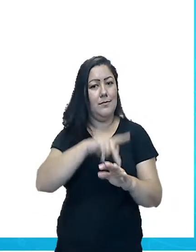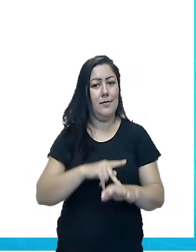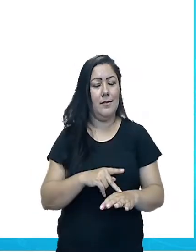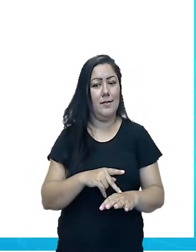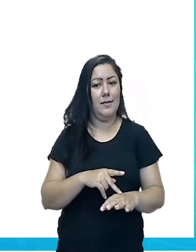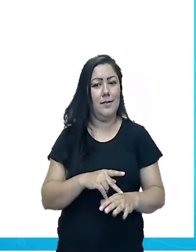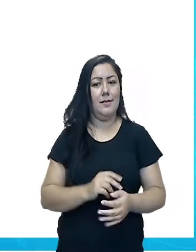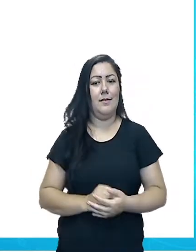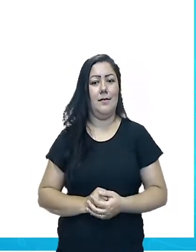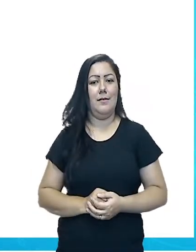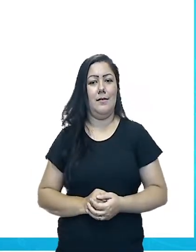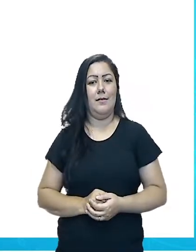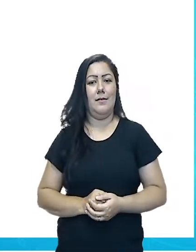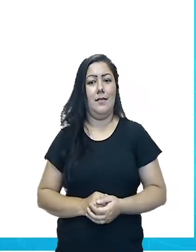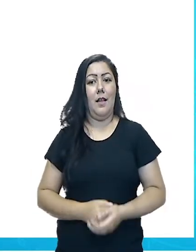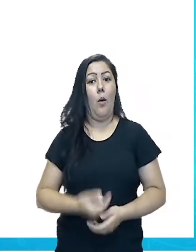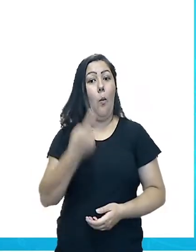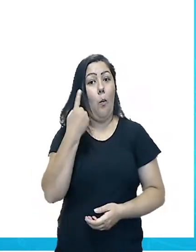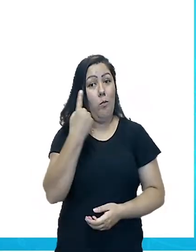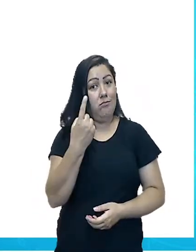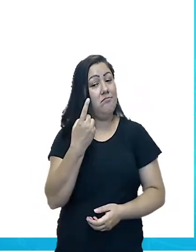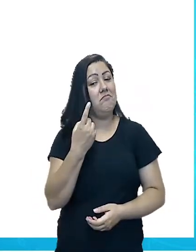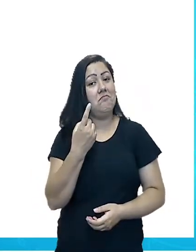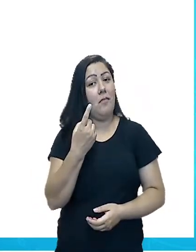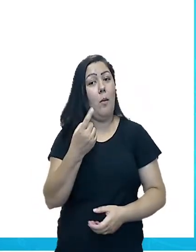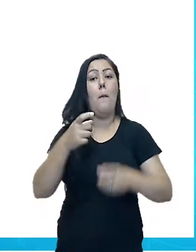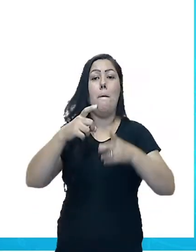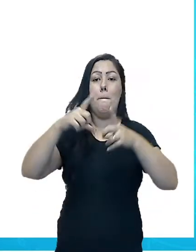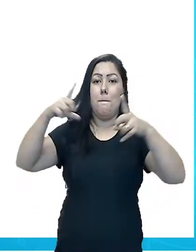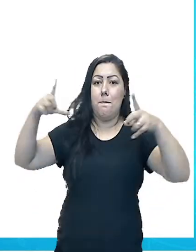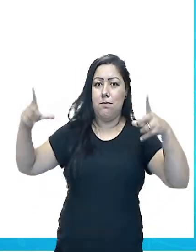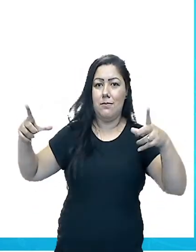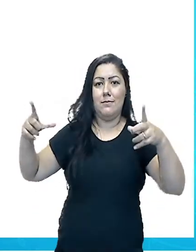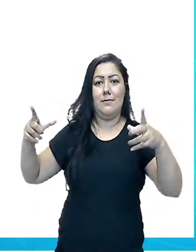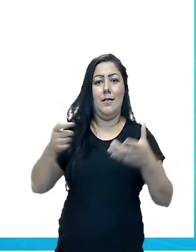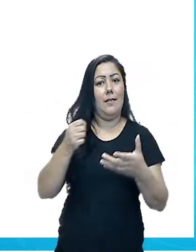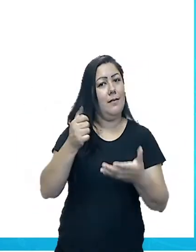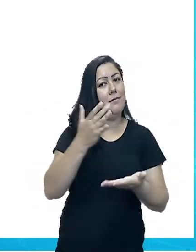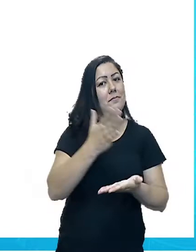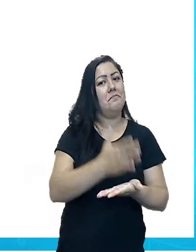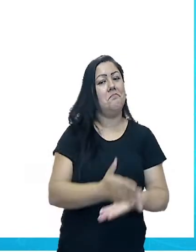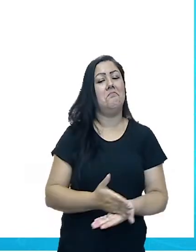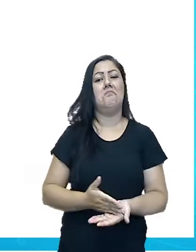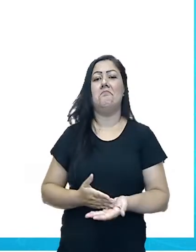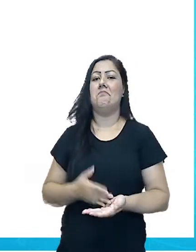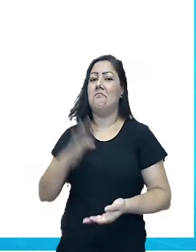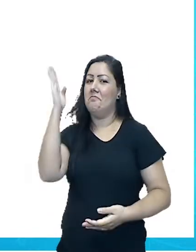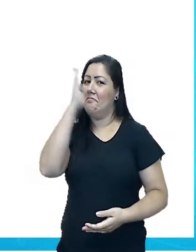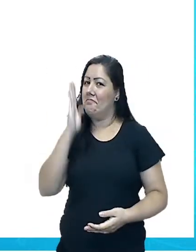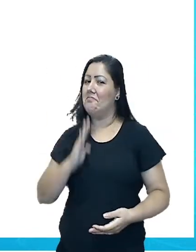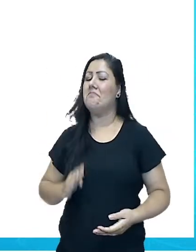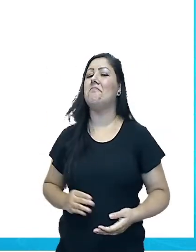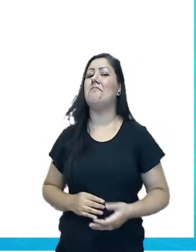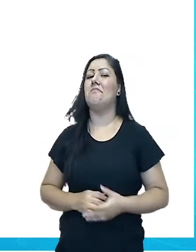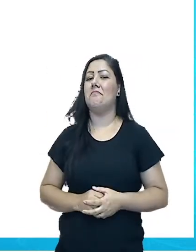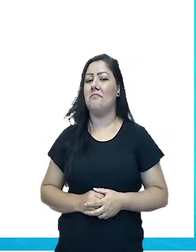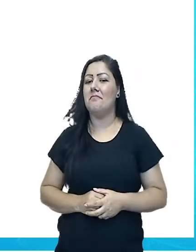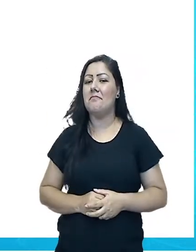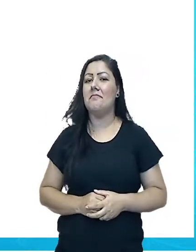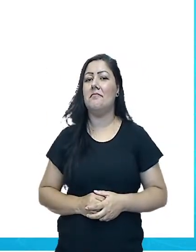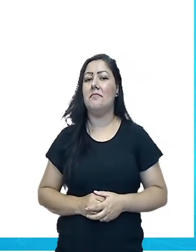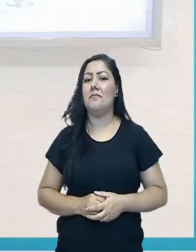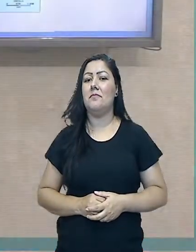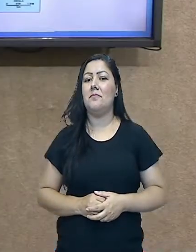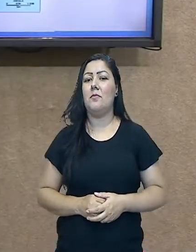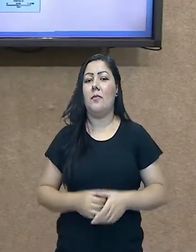e um é quase a metade desse território. Então, o Brasil está